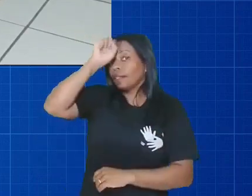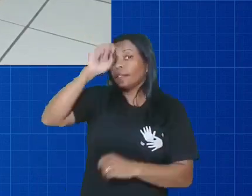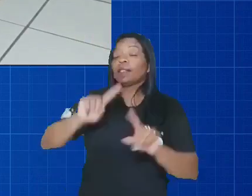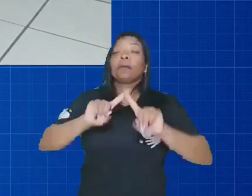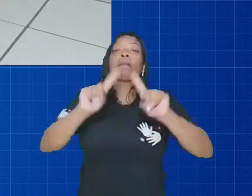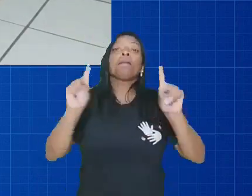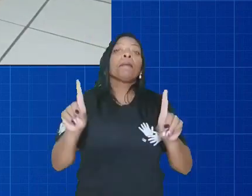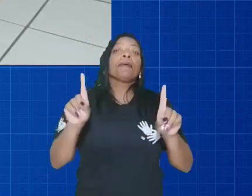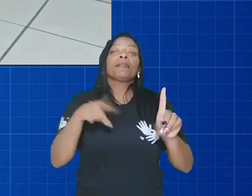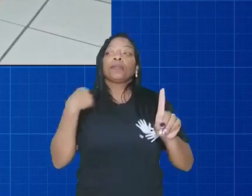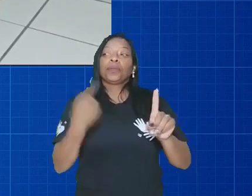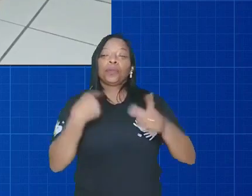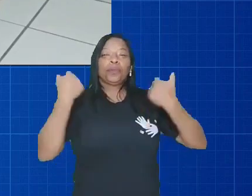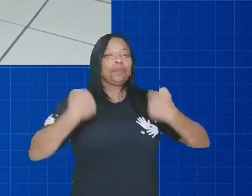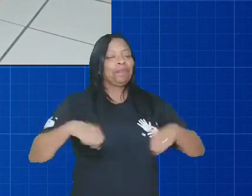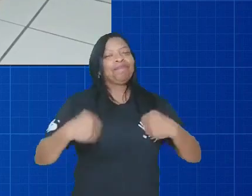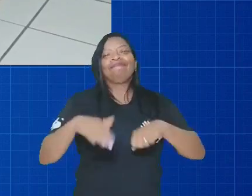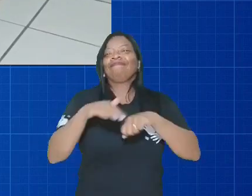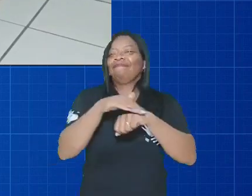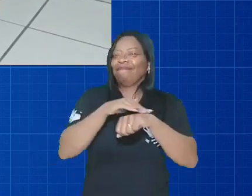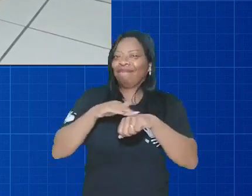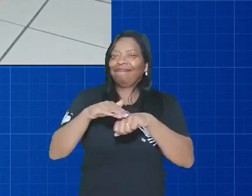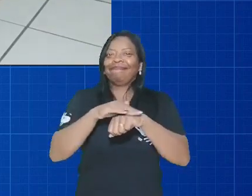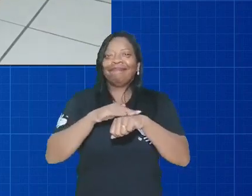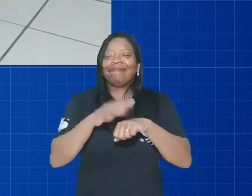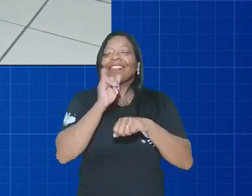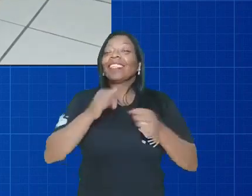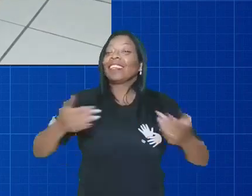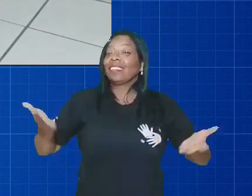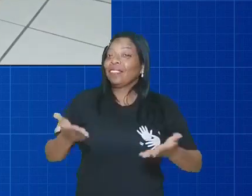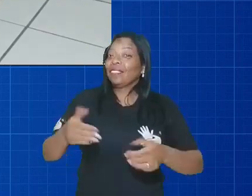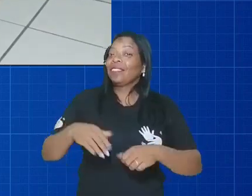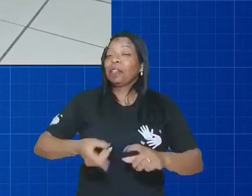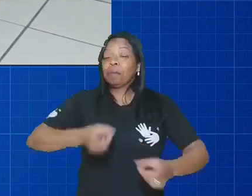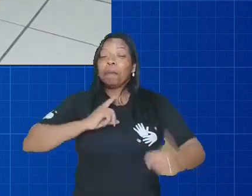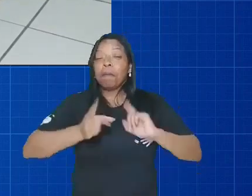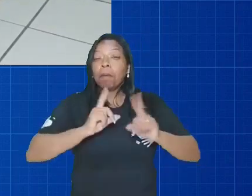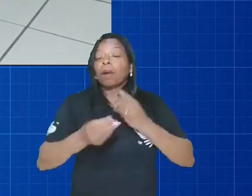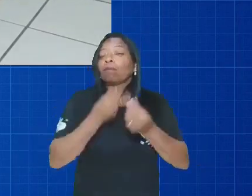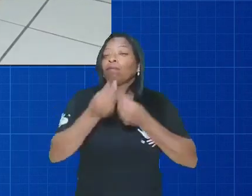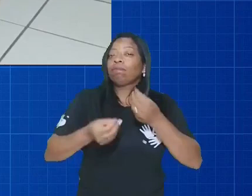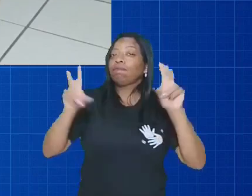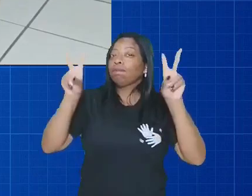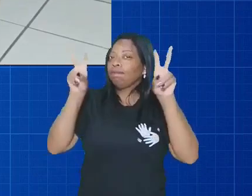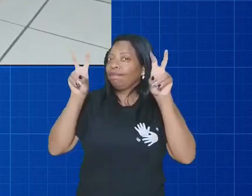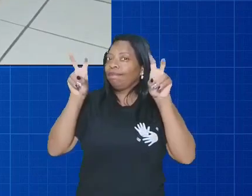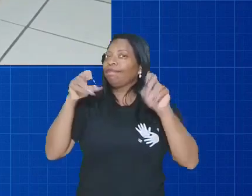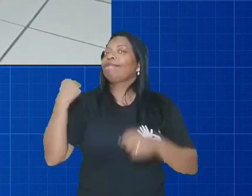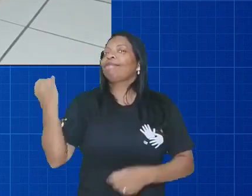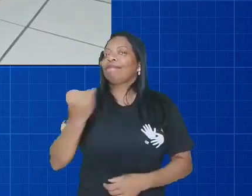aqui dedicando tempo para falar de um tema que é tão importante, porque está